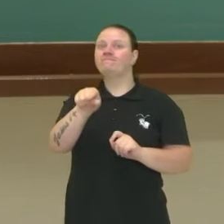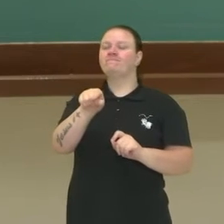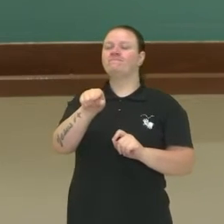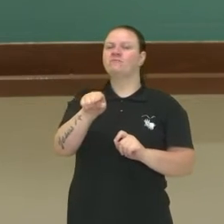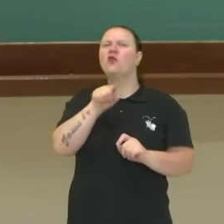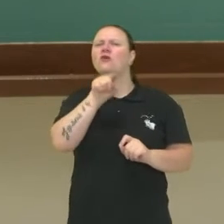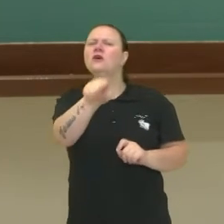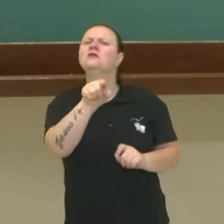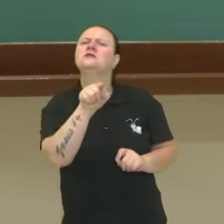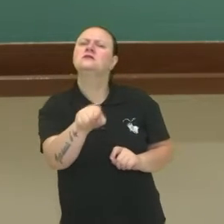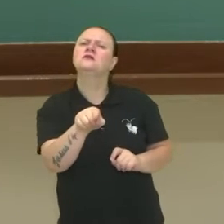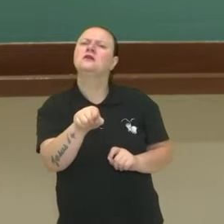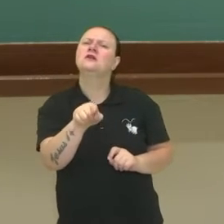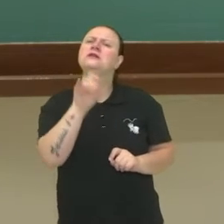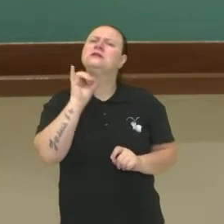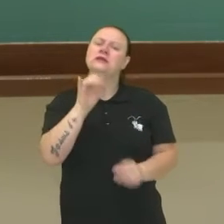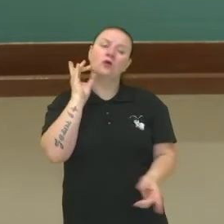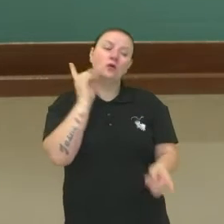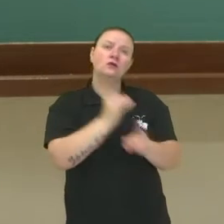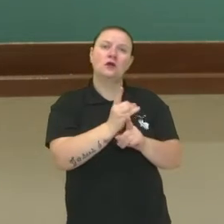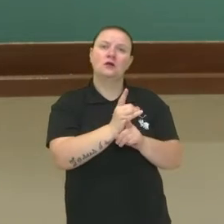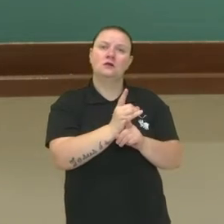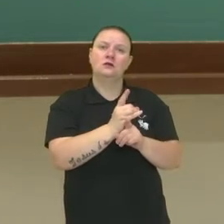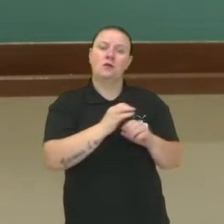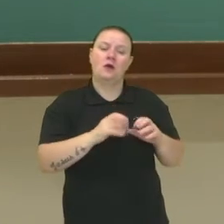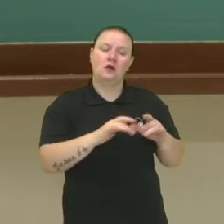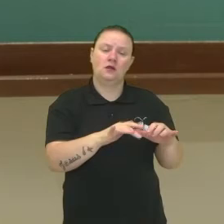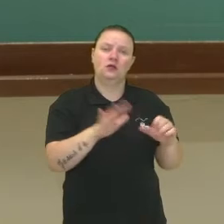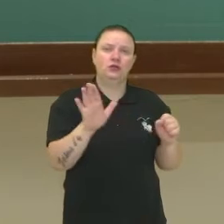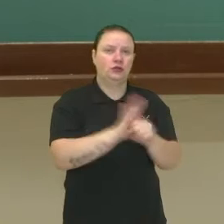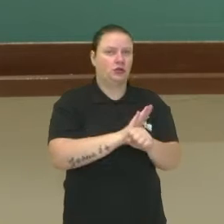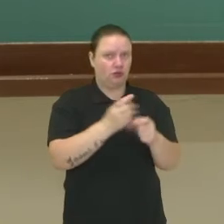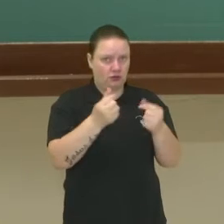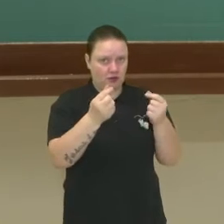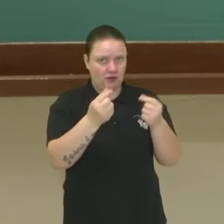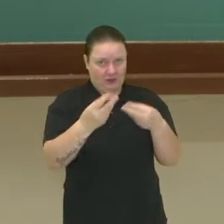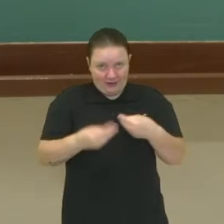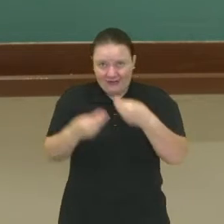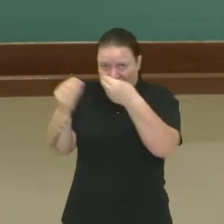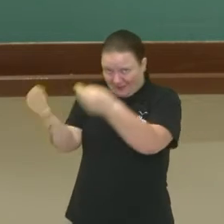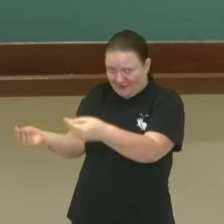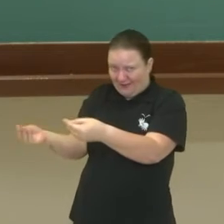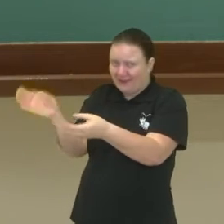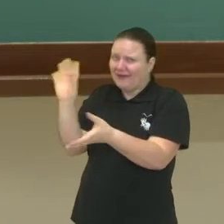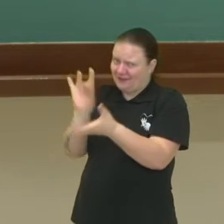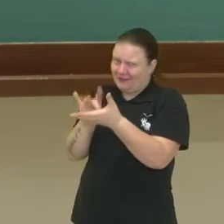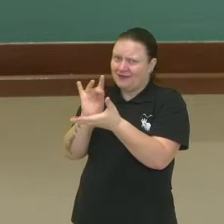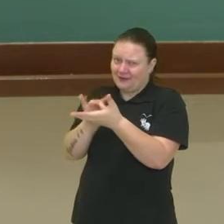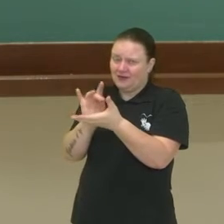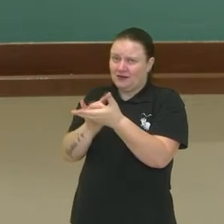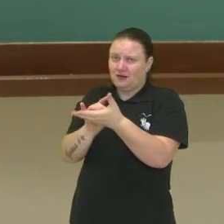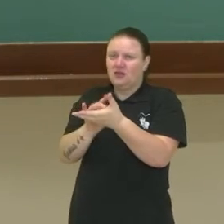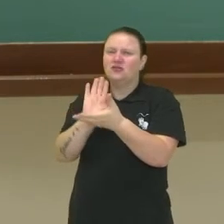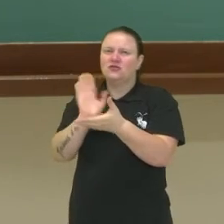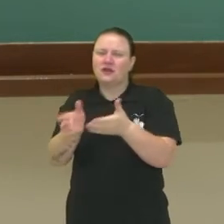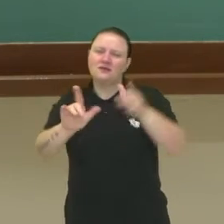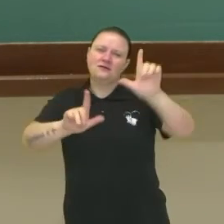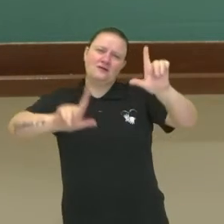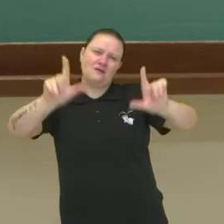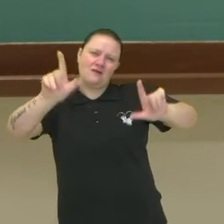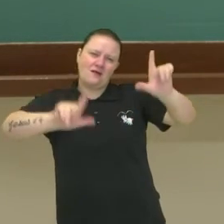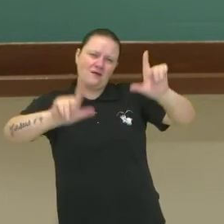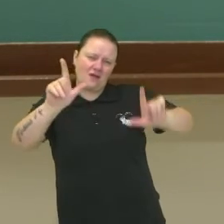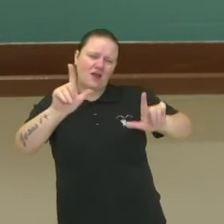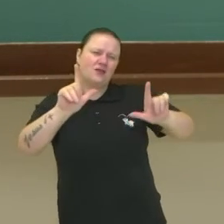se vivenciasse esse problema, o que faria? Devolveria com certeza, né? Nós temos visto na TV, em vários